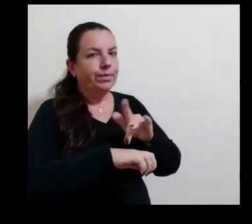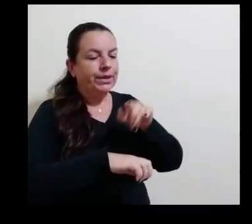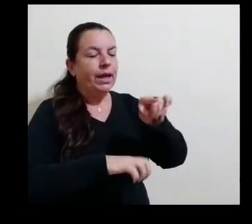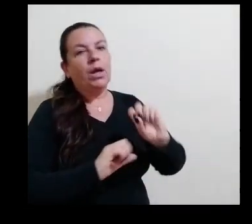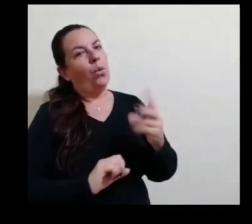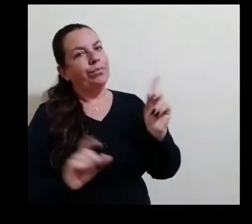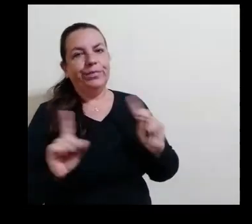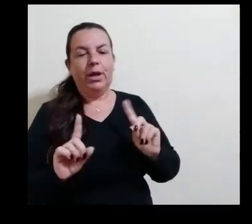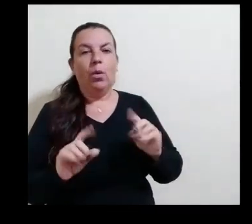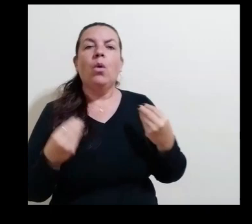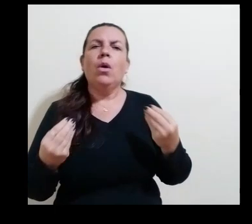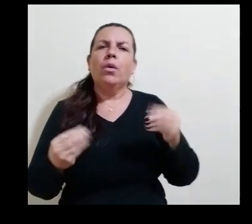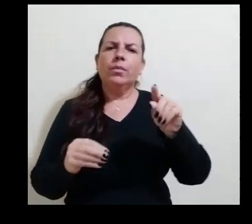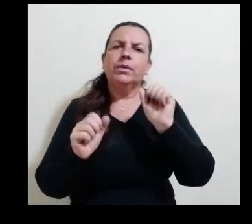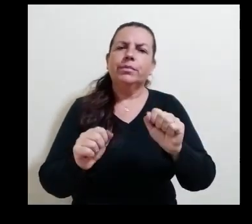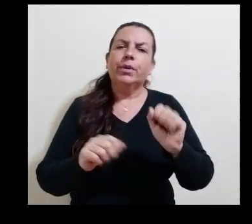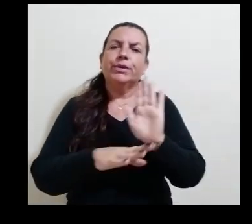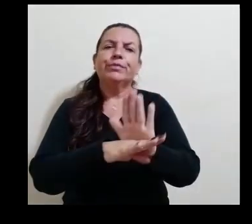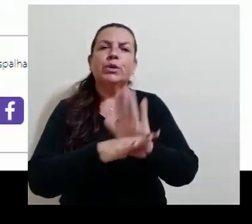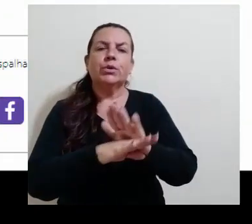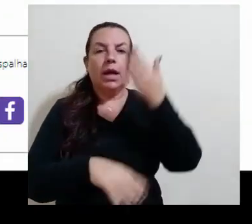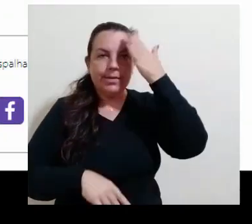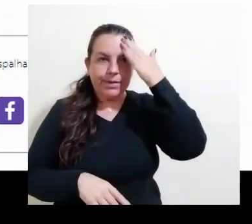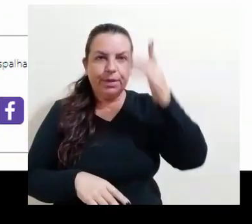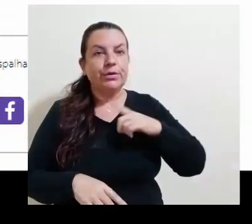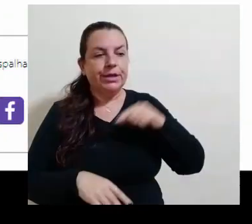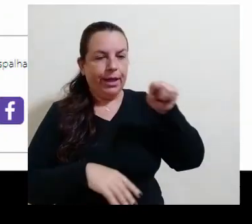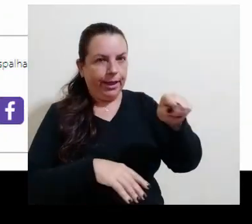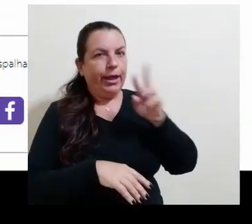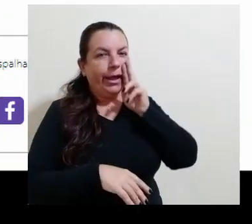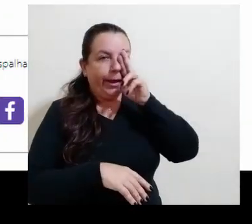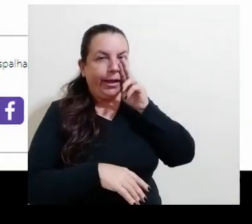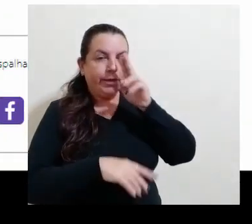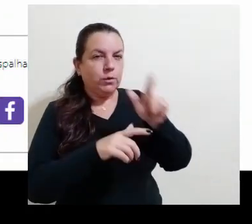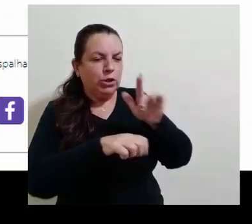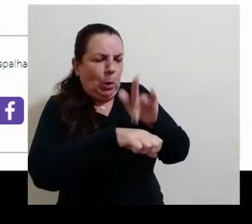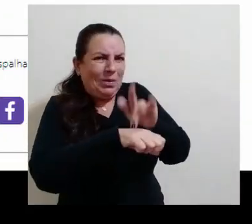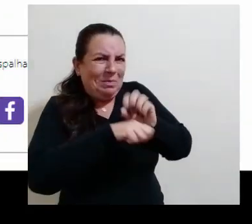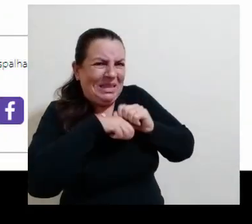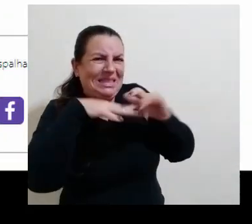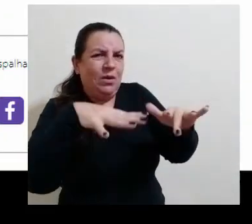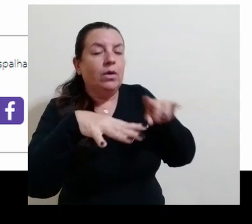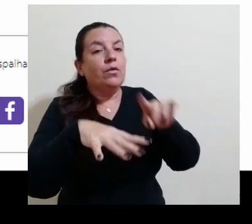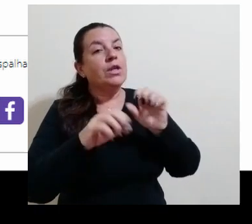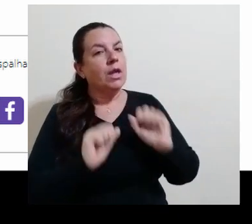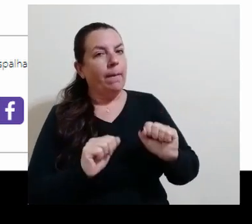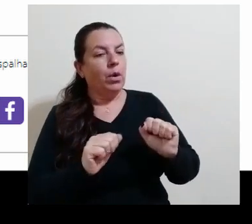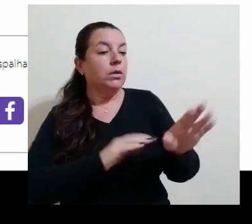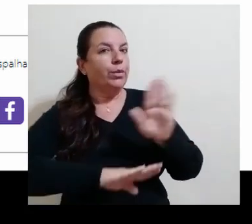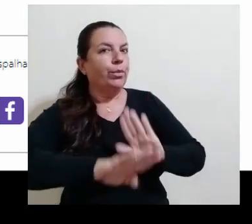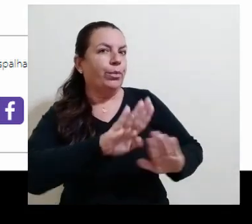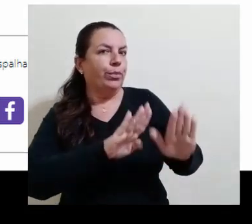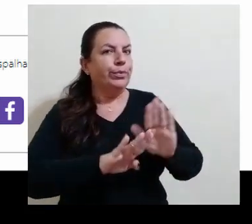pessoas contaminadas ou não como é eu te ajudar sabendo se existe um risco alto de contaminação no seu bairro você vai